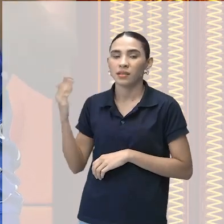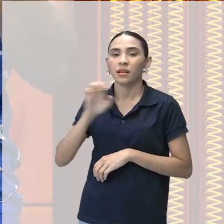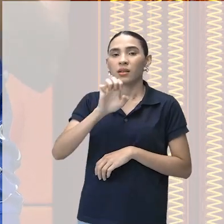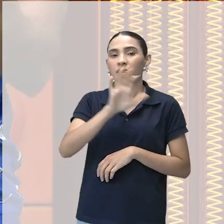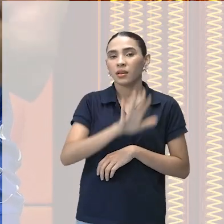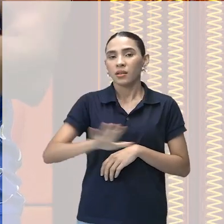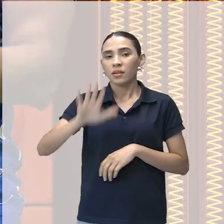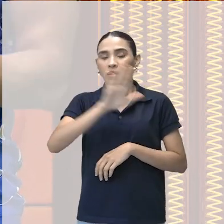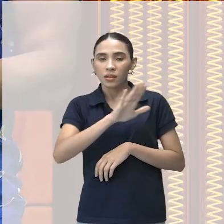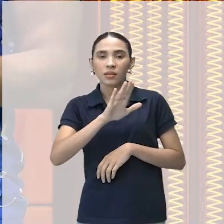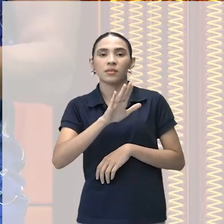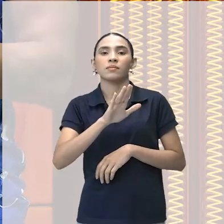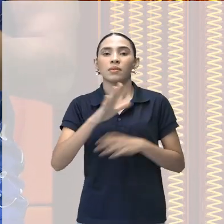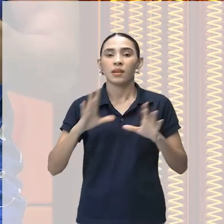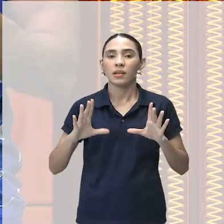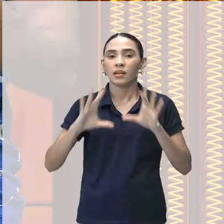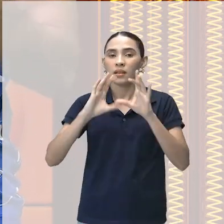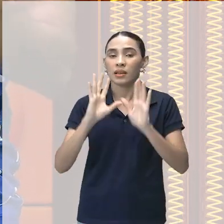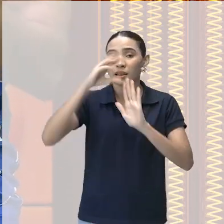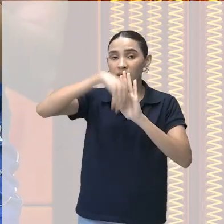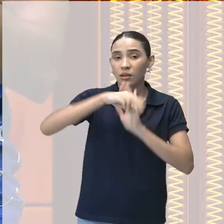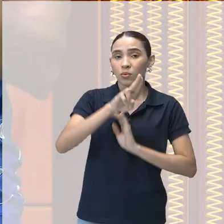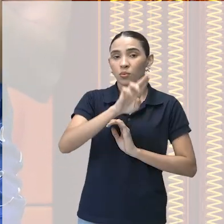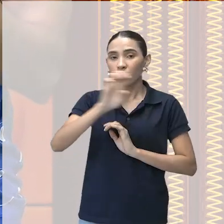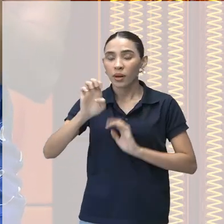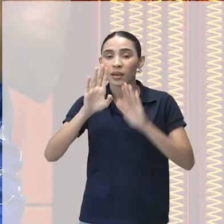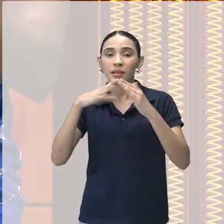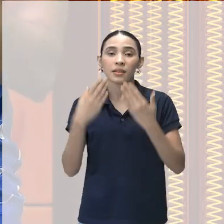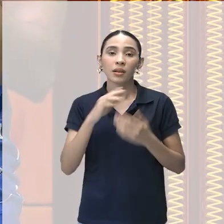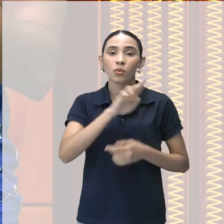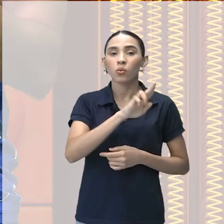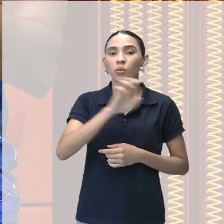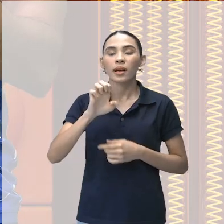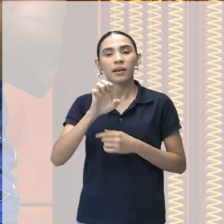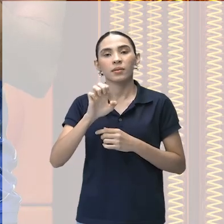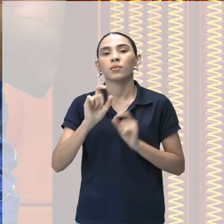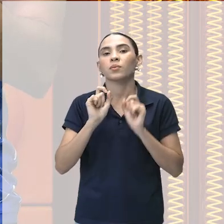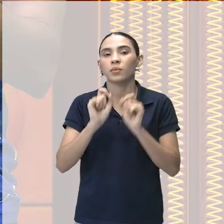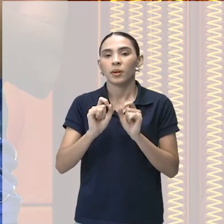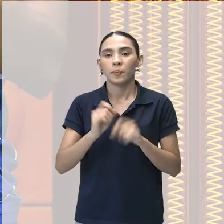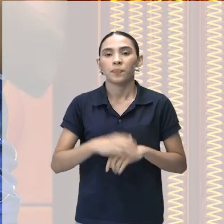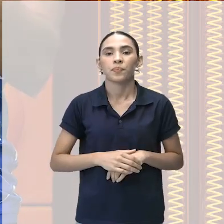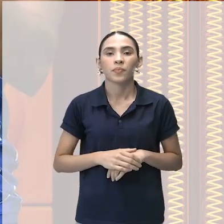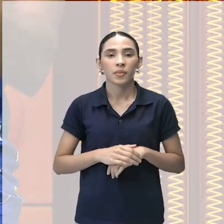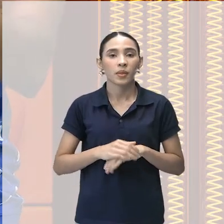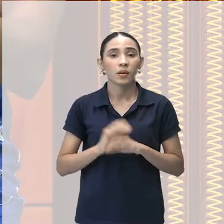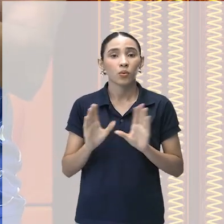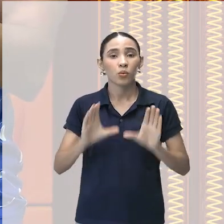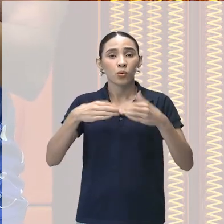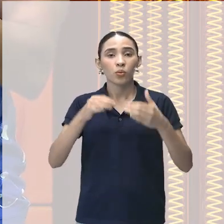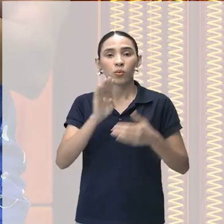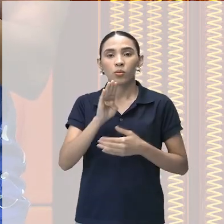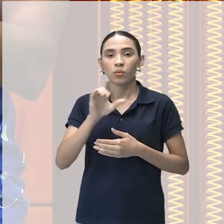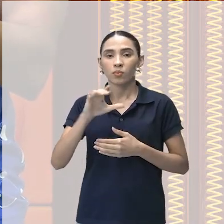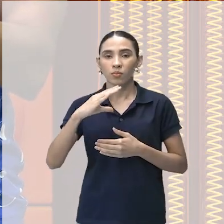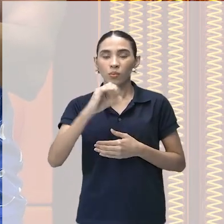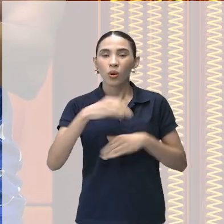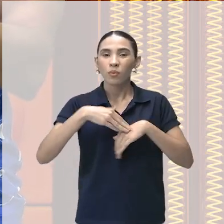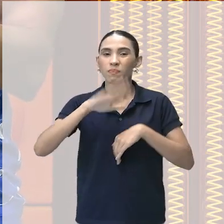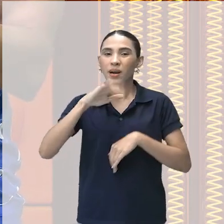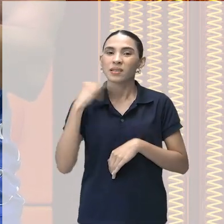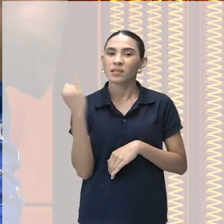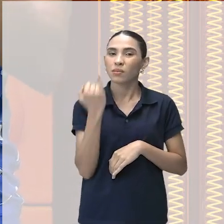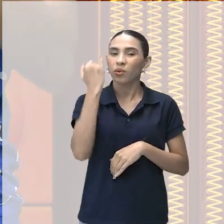europeu que fazem parte da União Europeia. E a União Europeia se tornou ali um dos blocos econômicos mais importantes